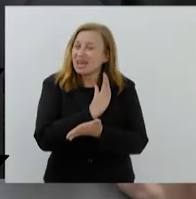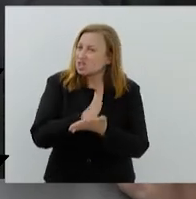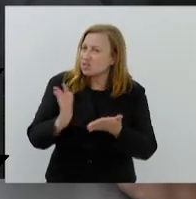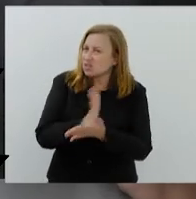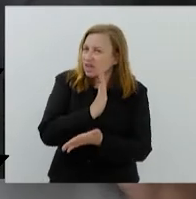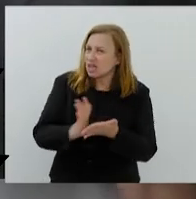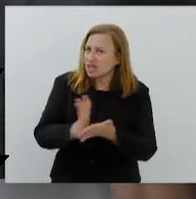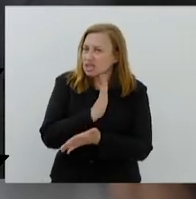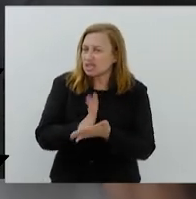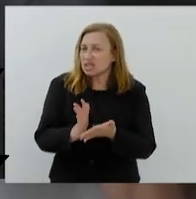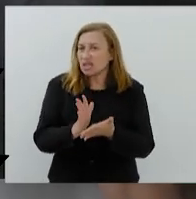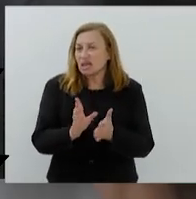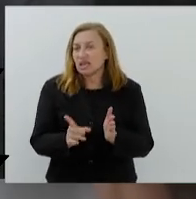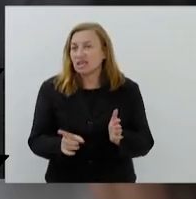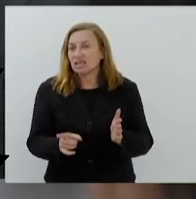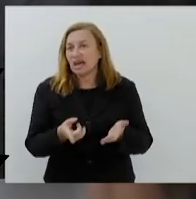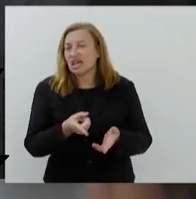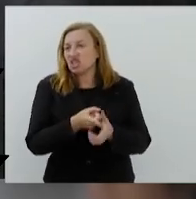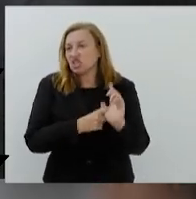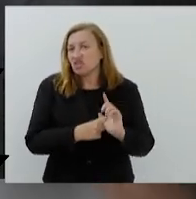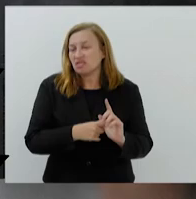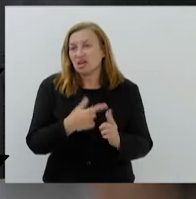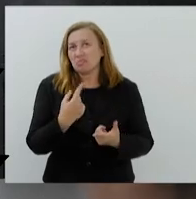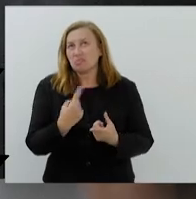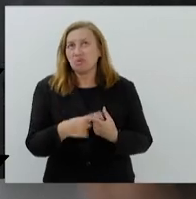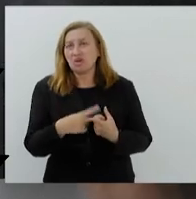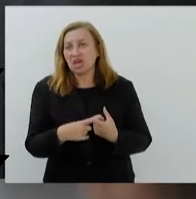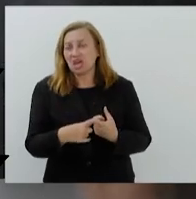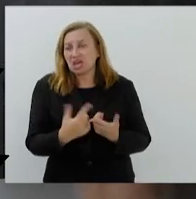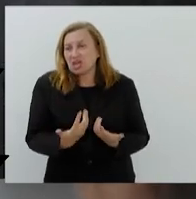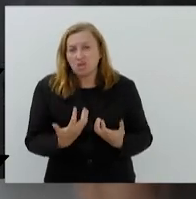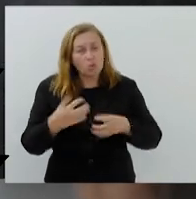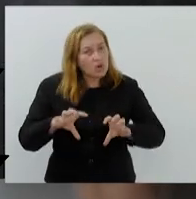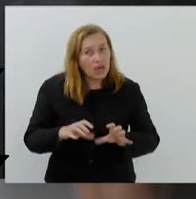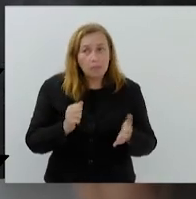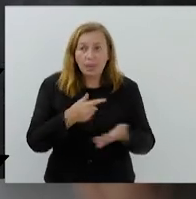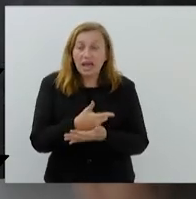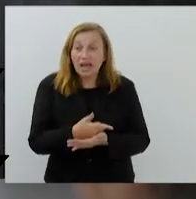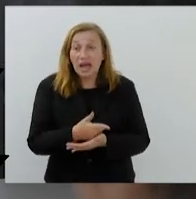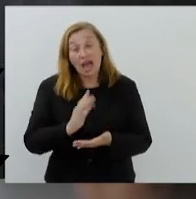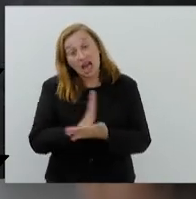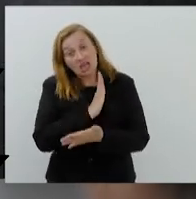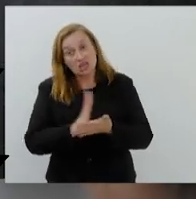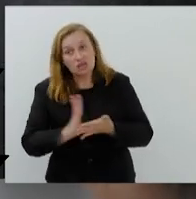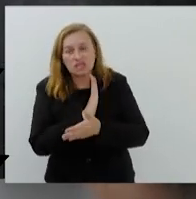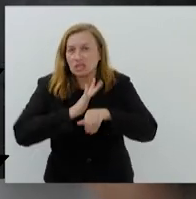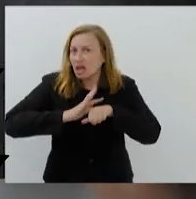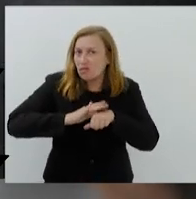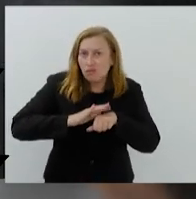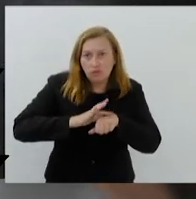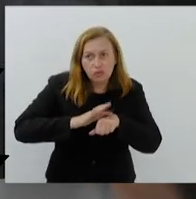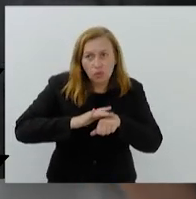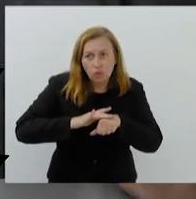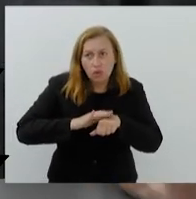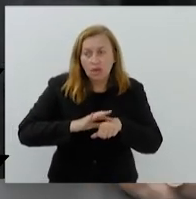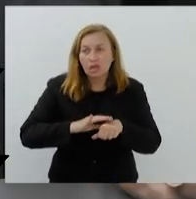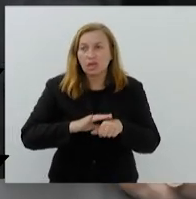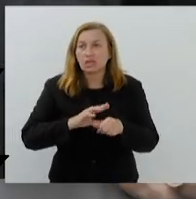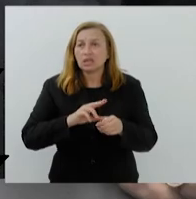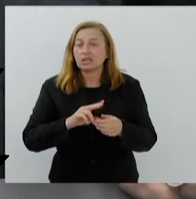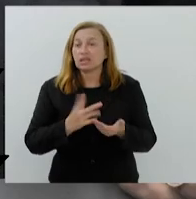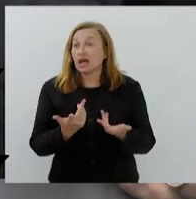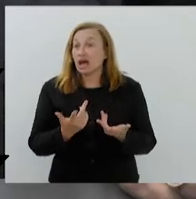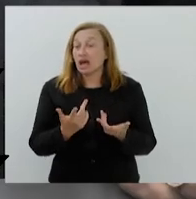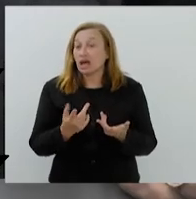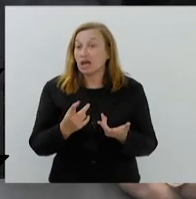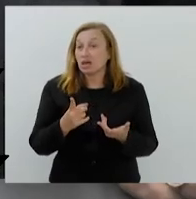em débito não por má fé, muitas das vezes ele está adoentado, está acamado, está em coma, então ele precisa ser